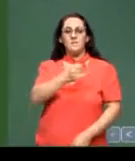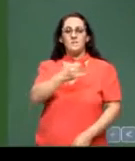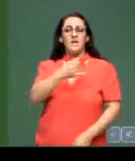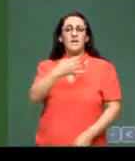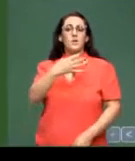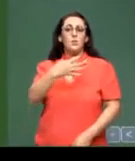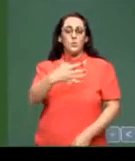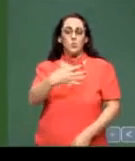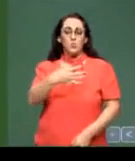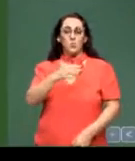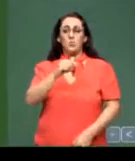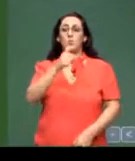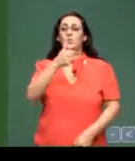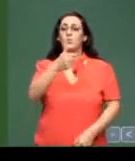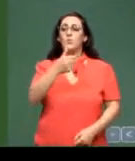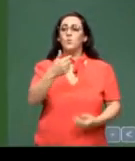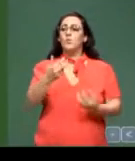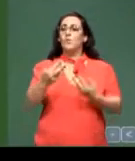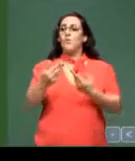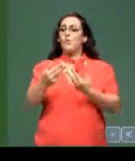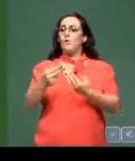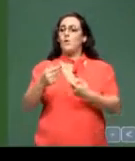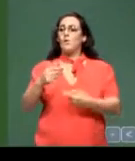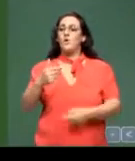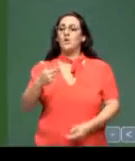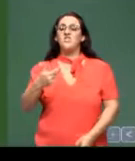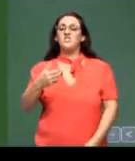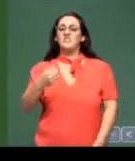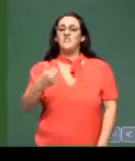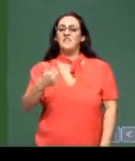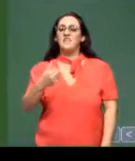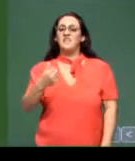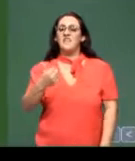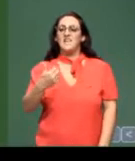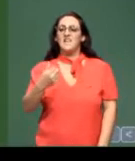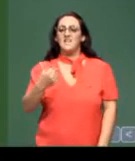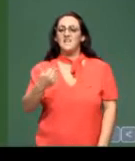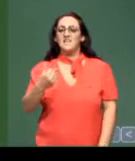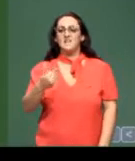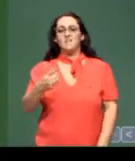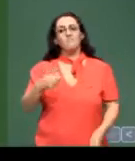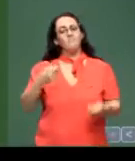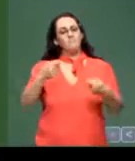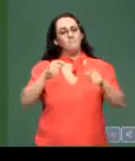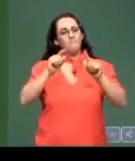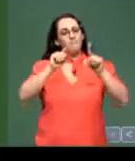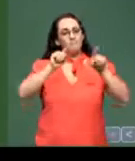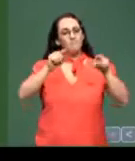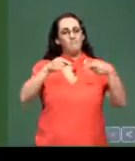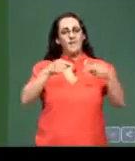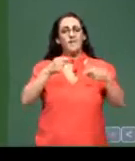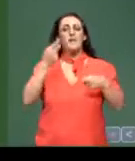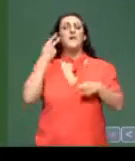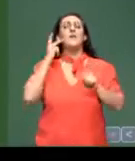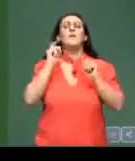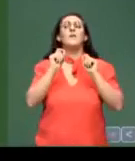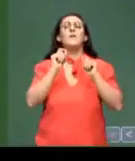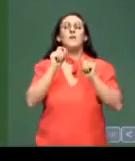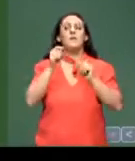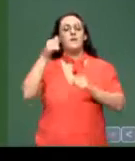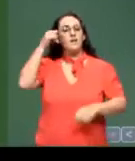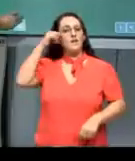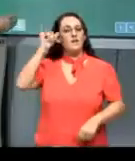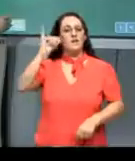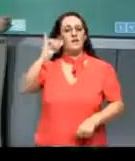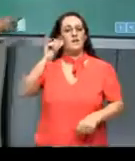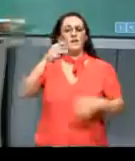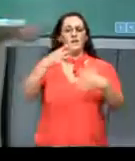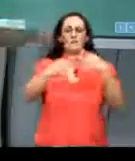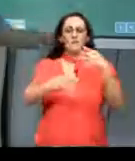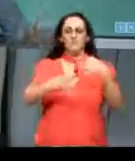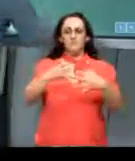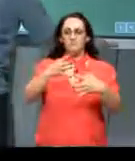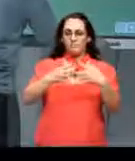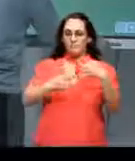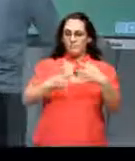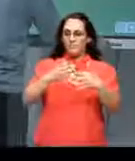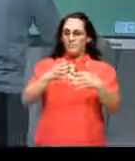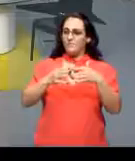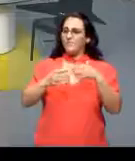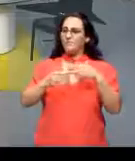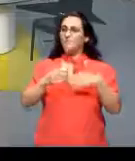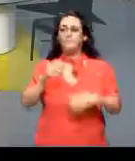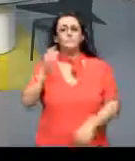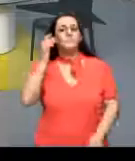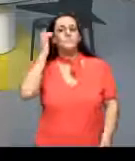16. Então, por isso que é bom você sempre usar parênteses, para evitar confusão de sinal. Muito obrigado.